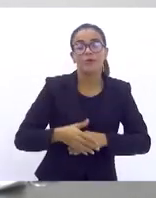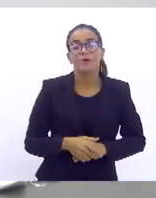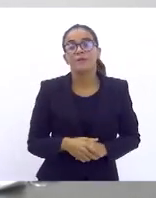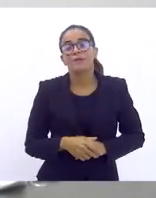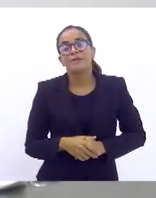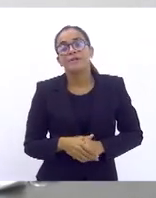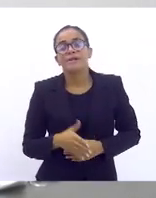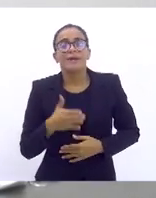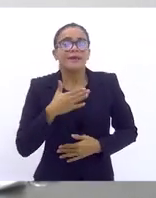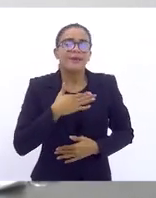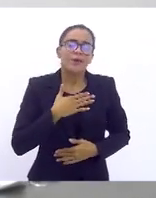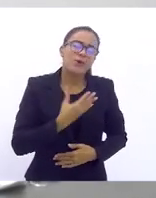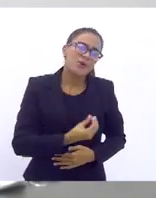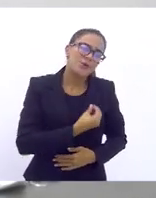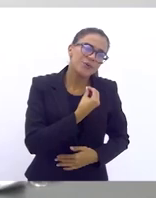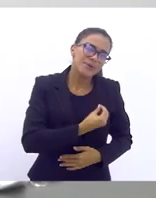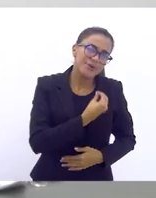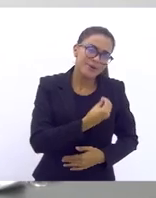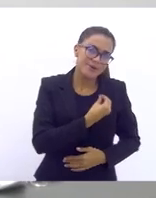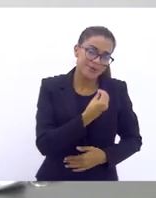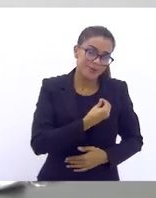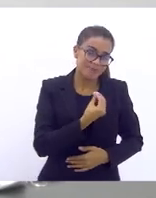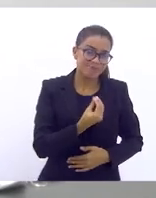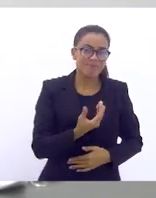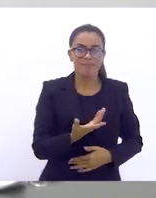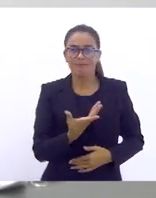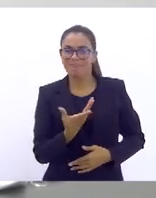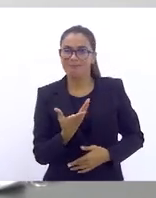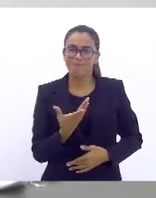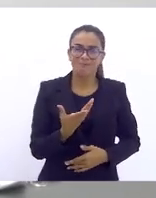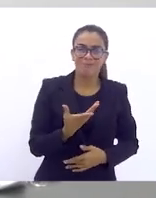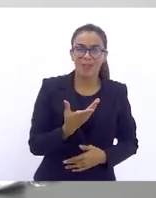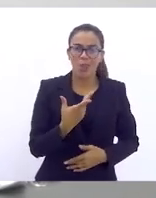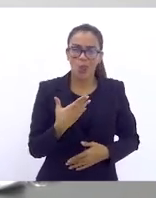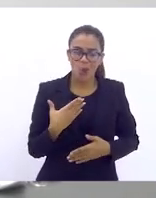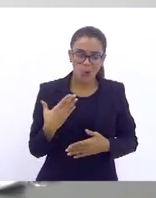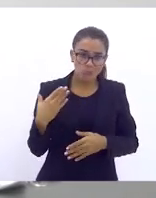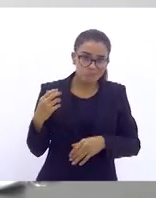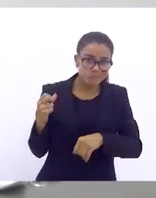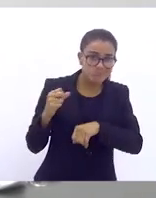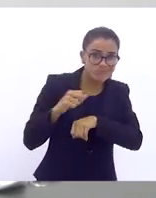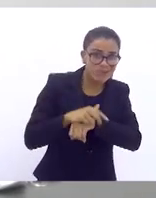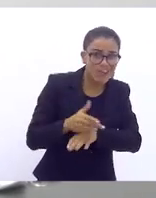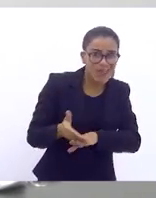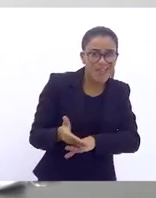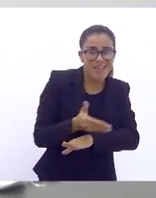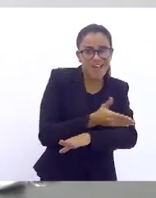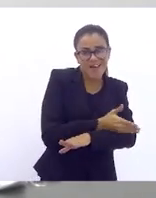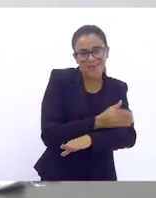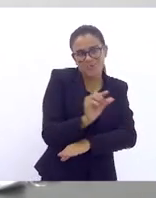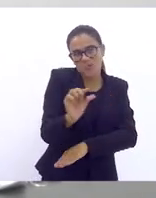eu estou aqui um pouco antes do deputado André Correia